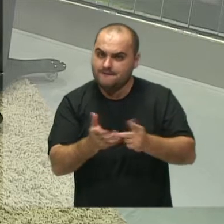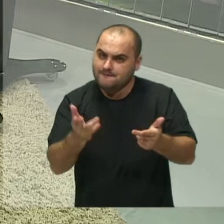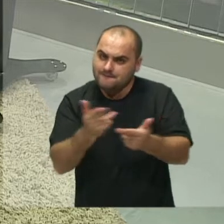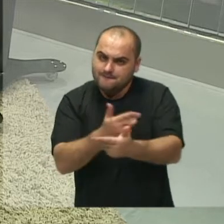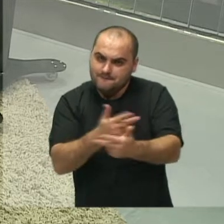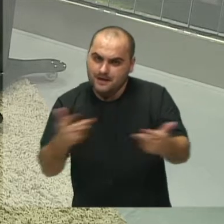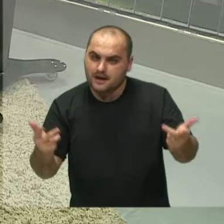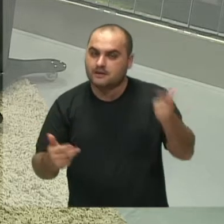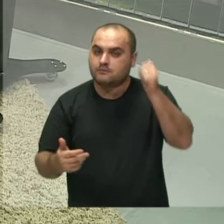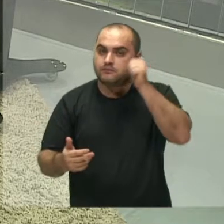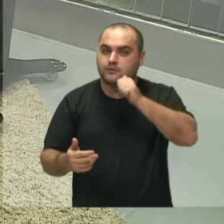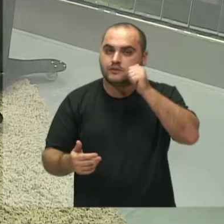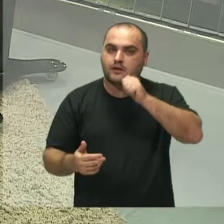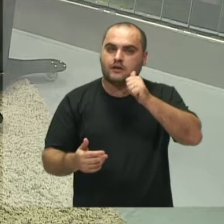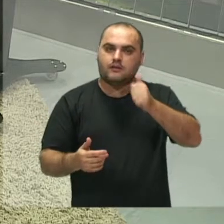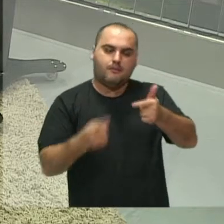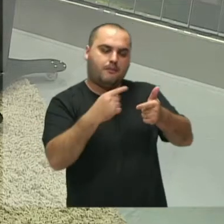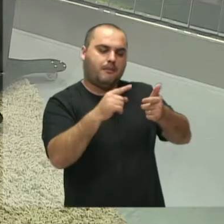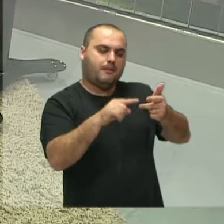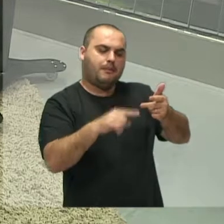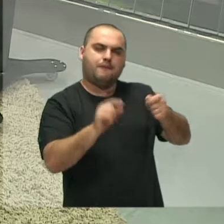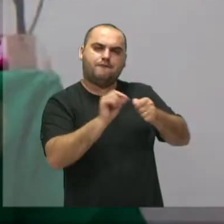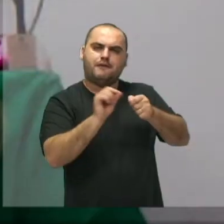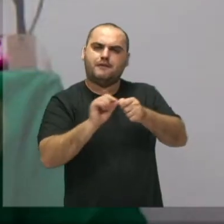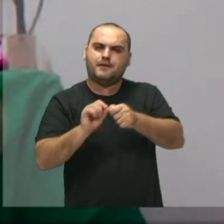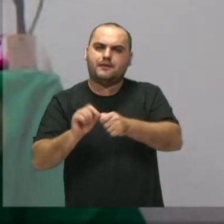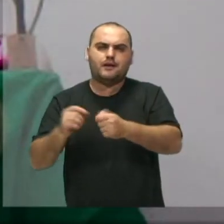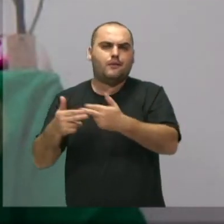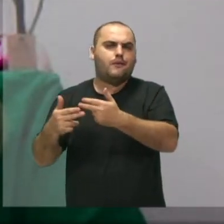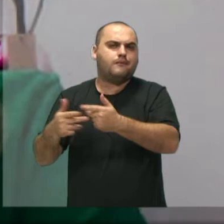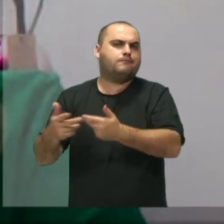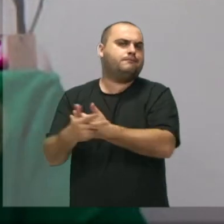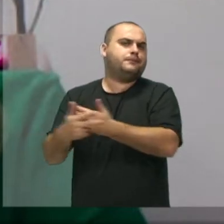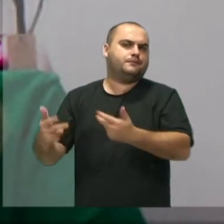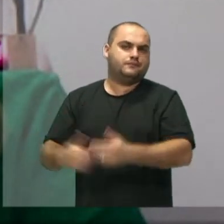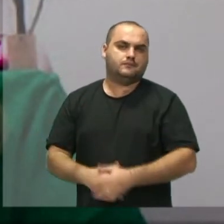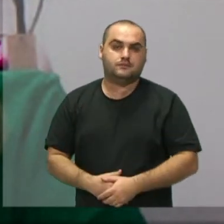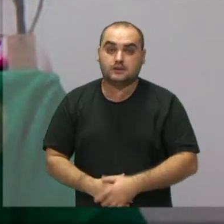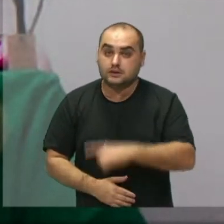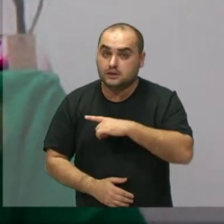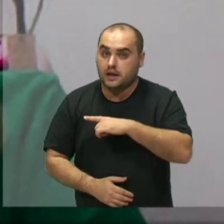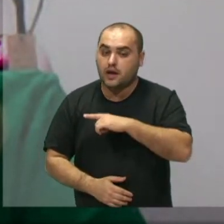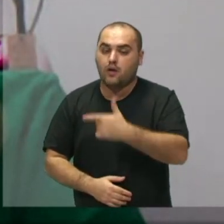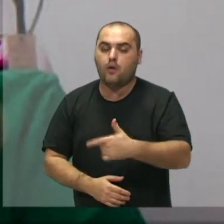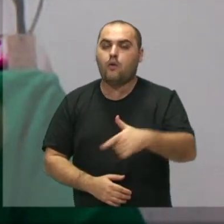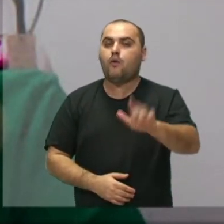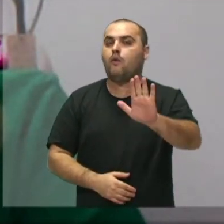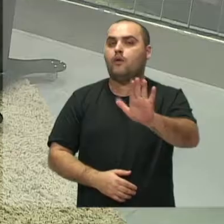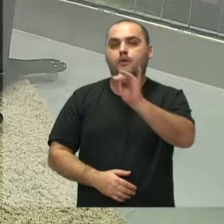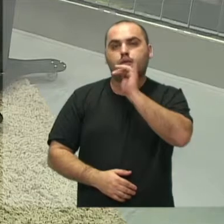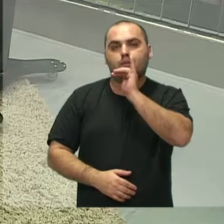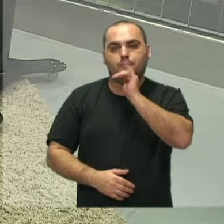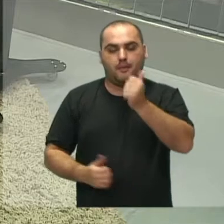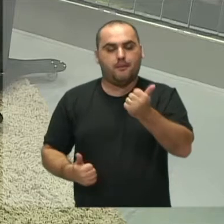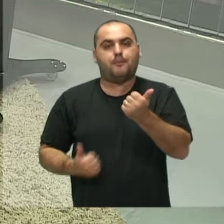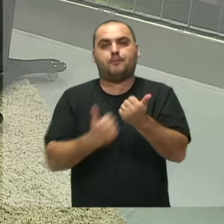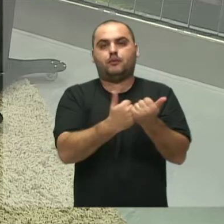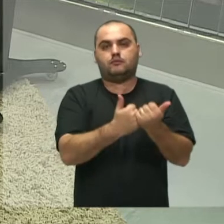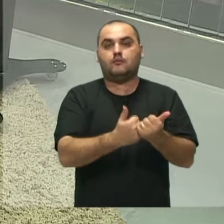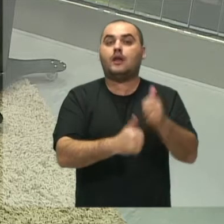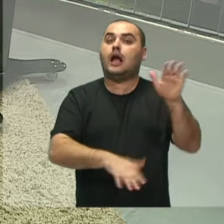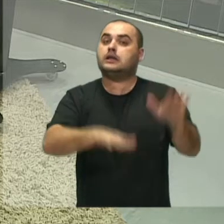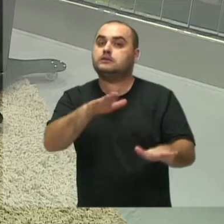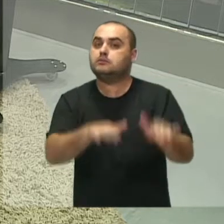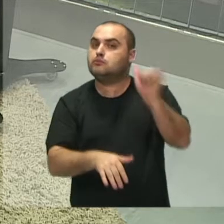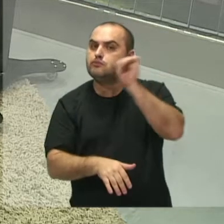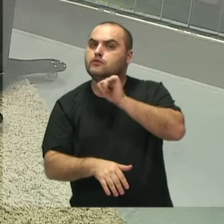ser multitarefas, né? Então, além disso, tem também a questão do apoio. Muitas mulheres até têm